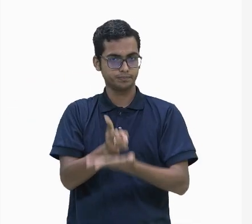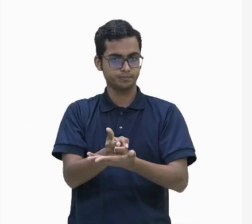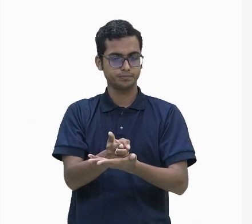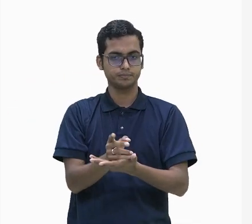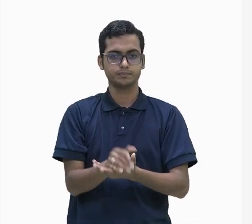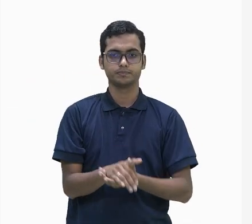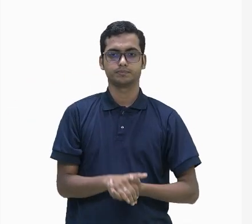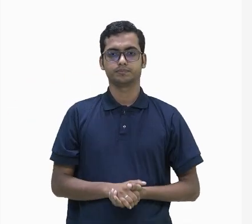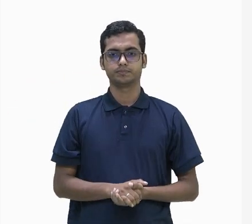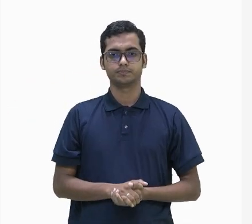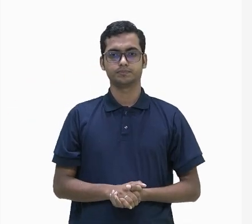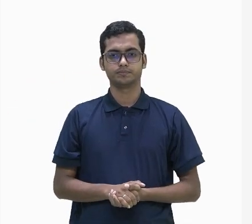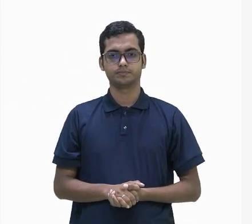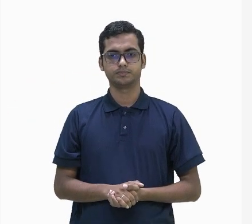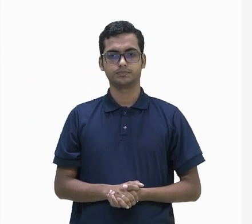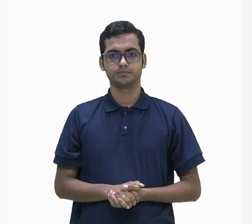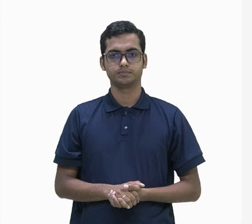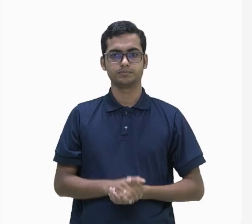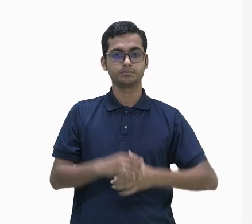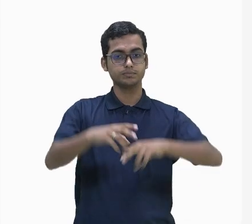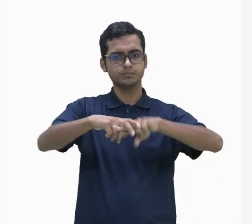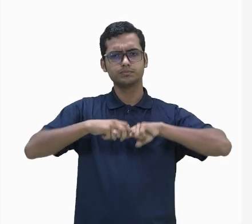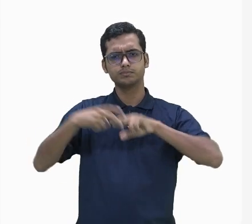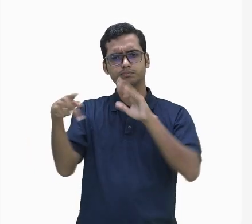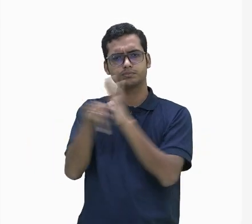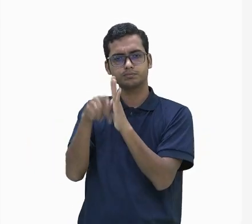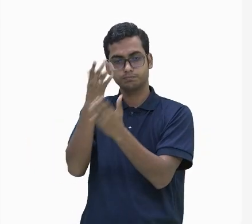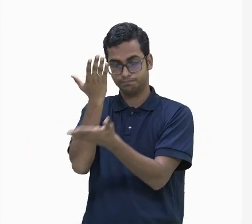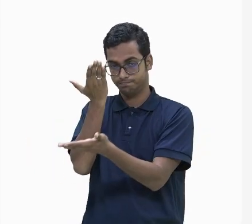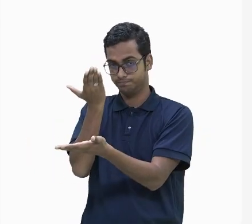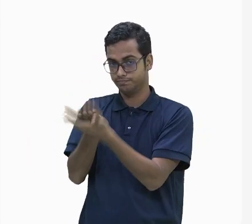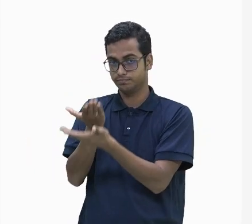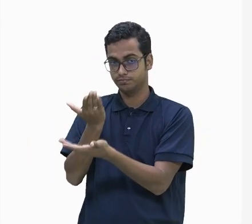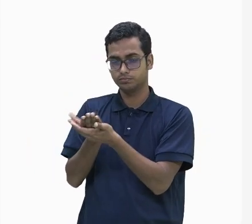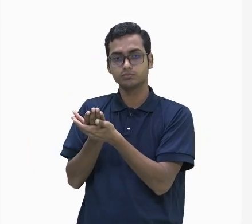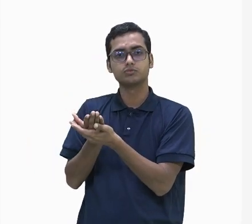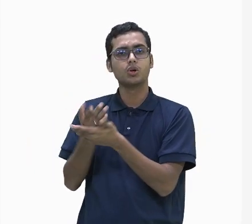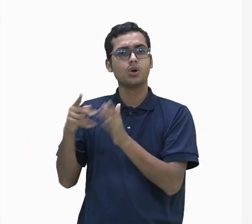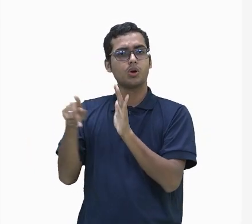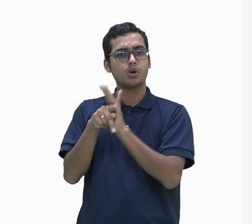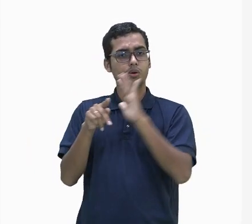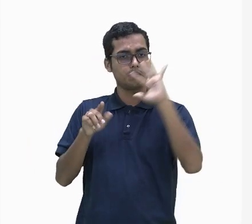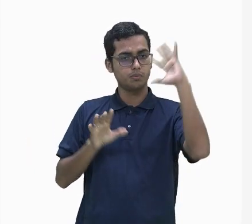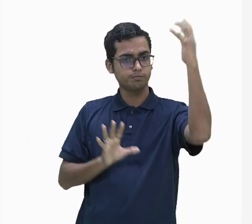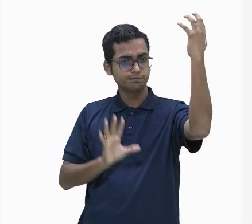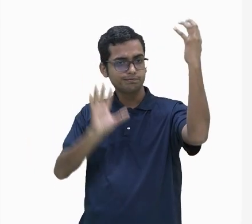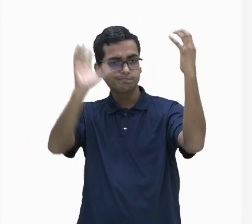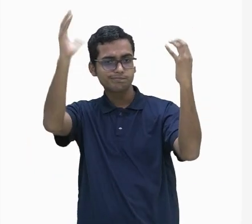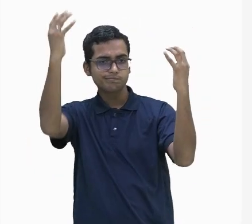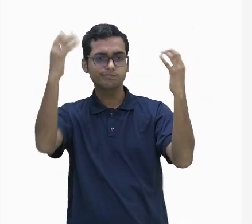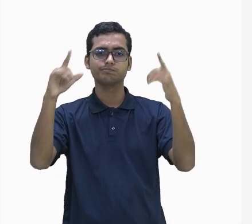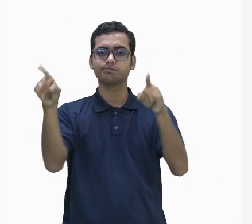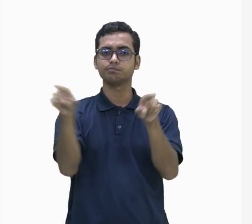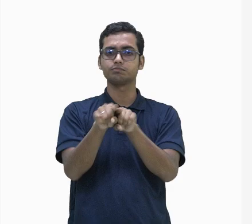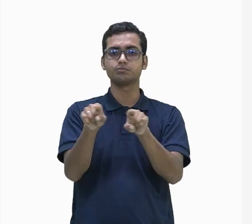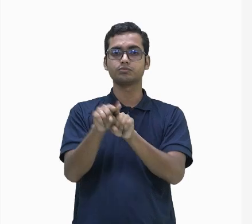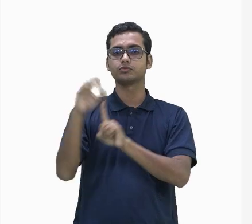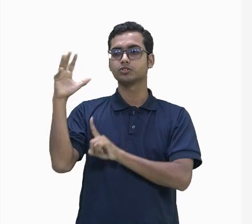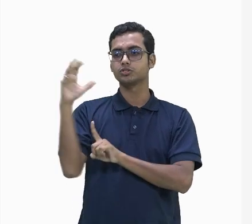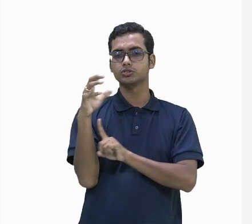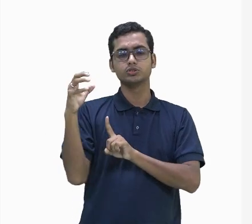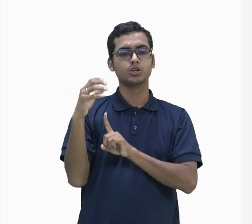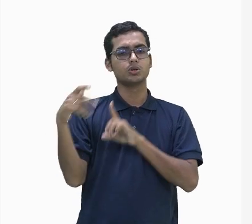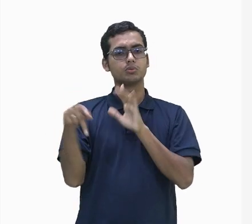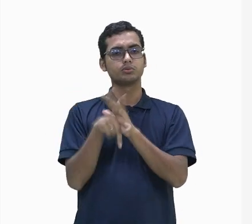Então, por isso que o estudo, né, dos climas, a influência do clima na saúde humana,